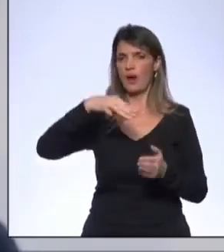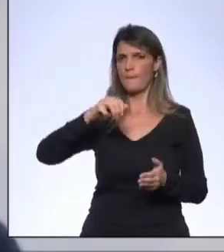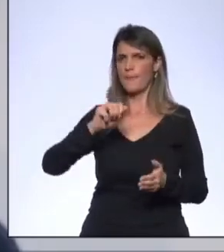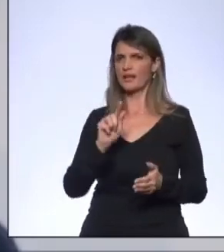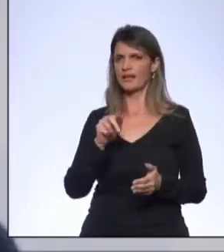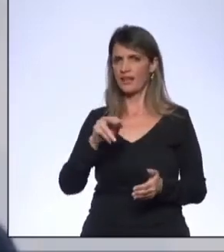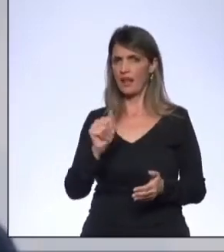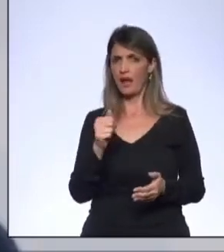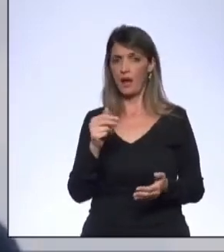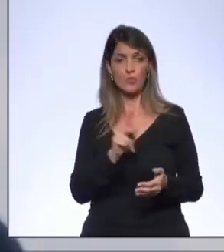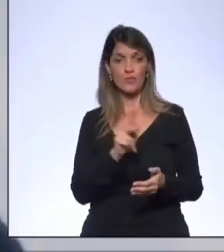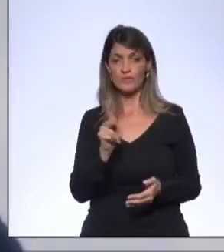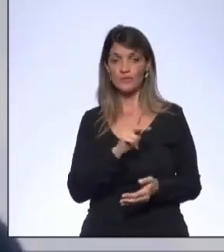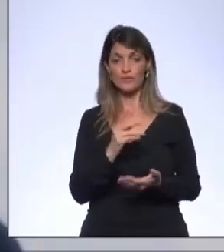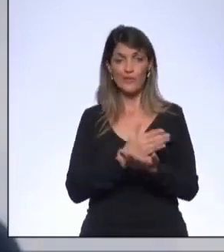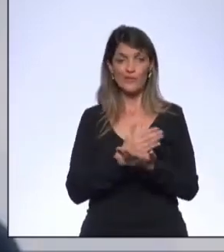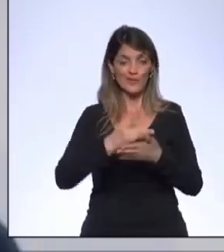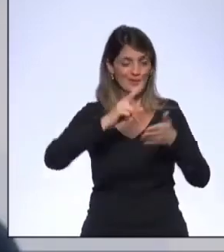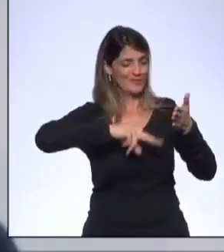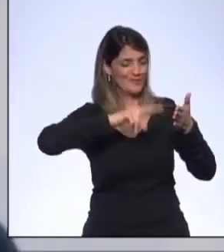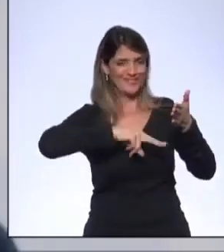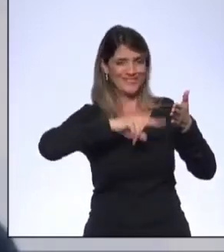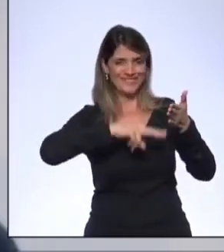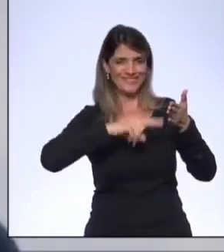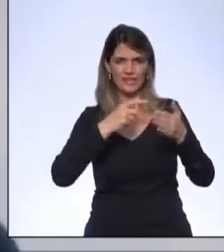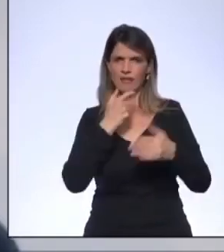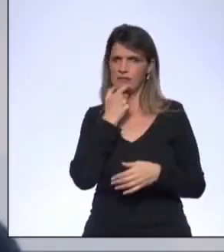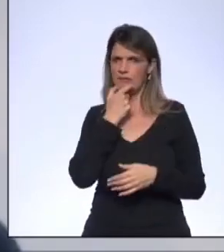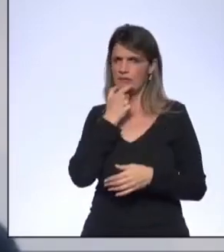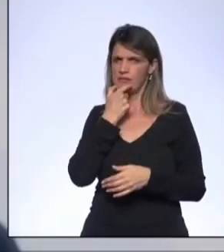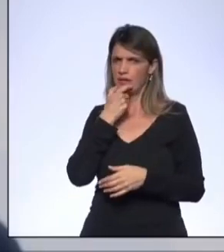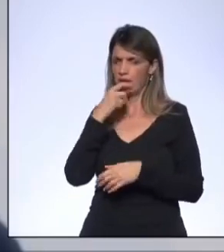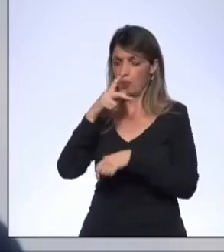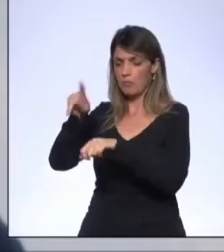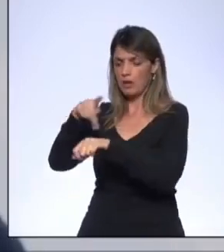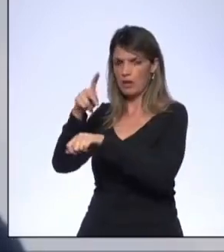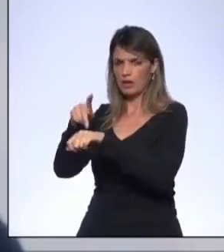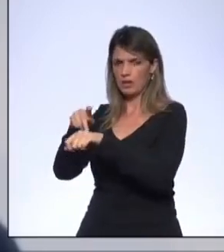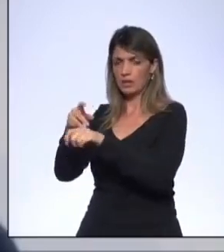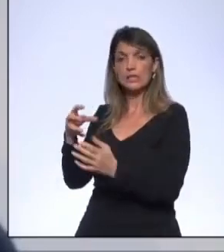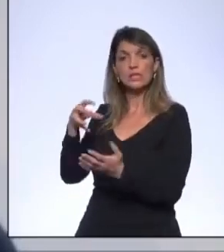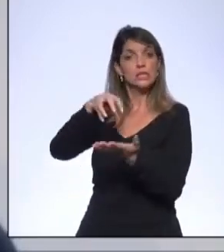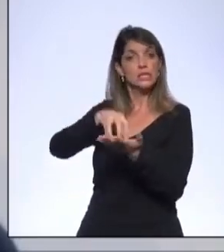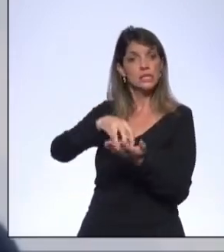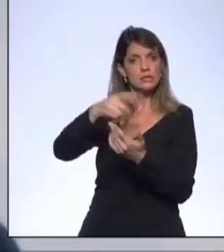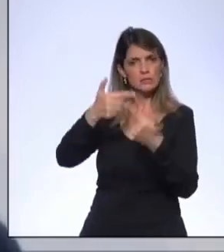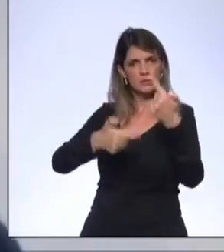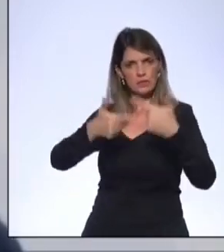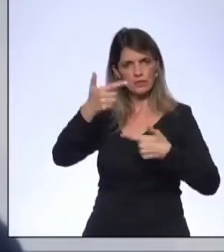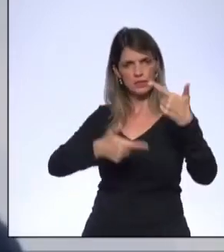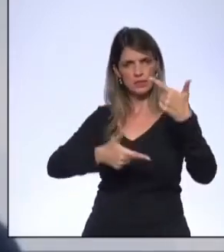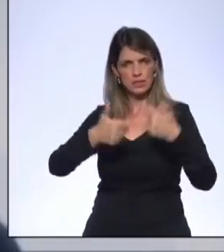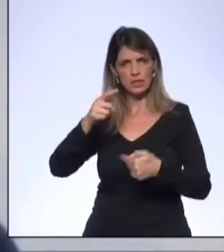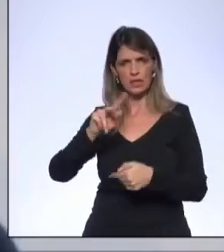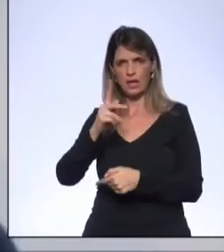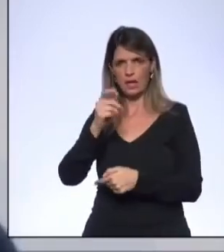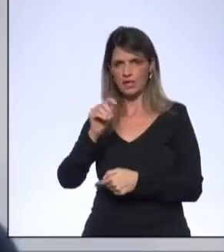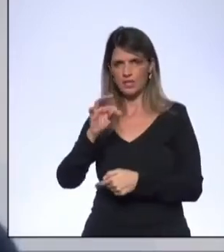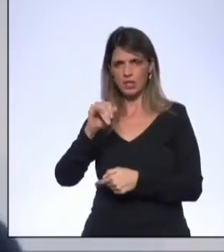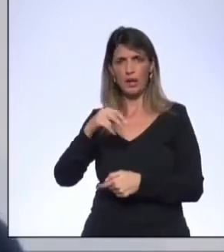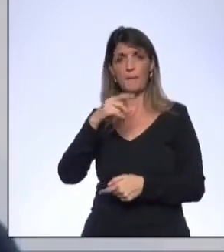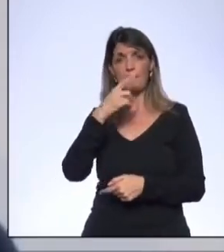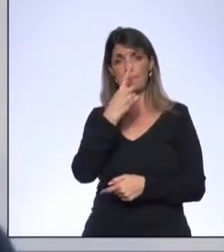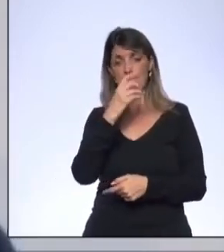Janaína começou a ler lá no comecinho, né? A Inglaterra se centraliza na Batalha de Hastings em